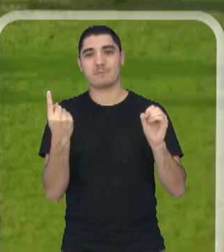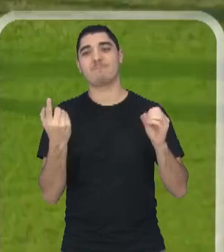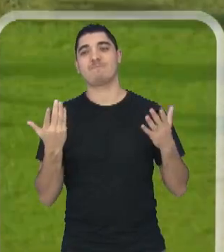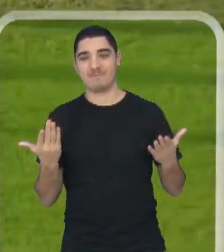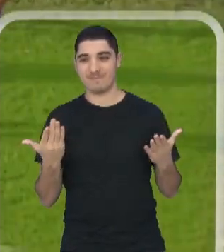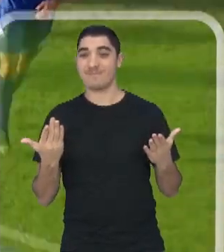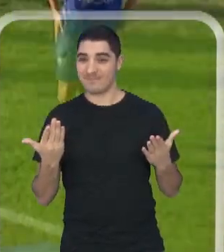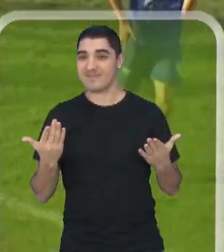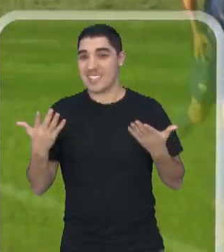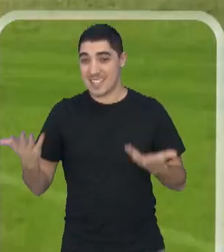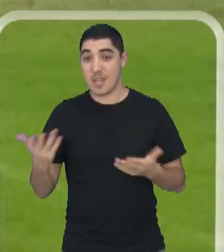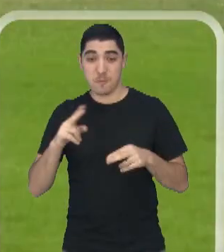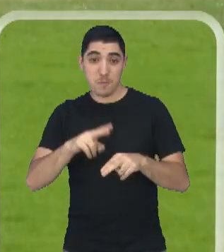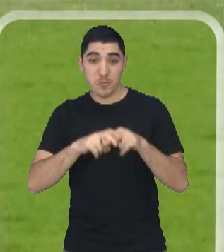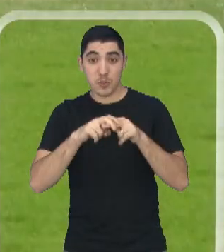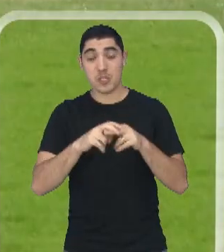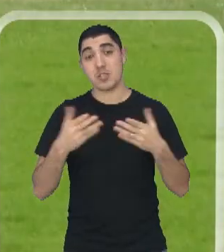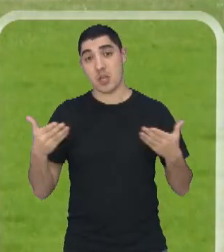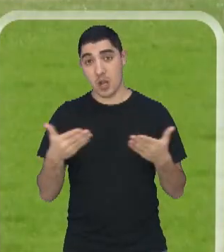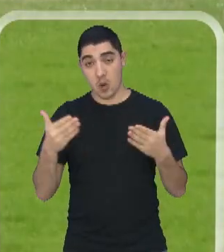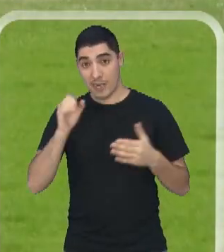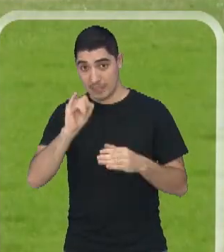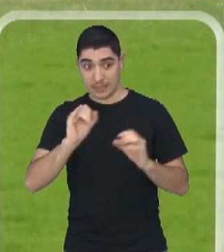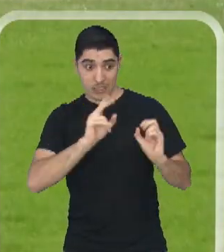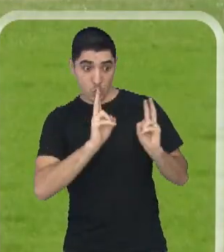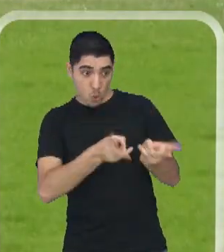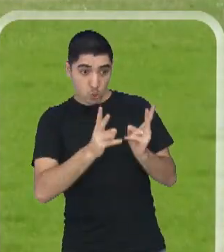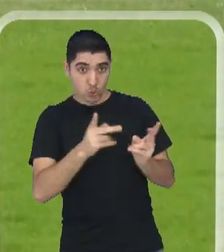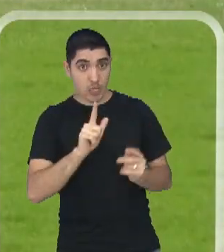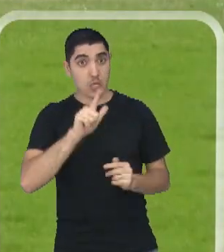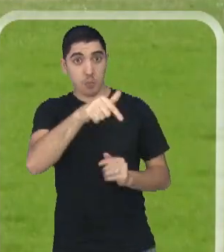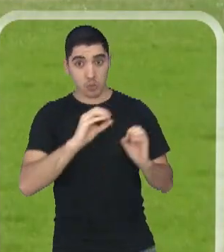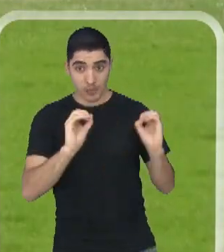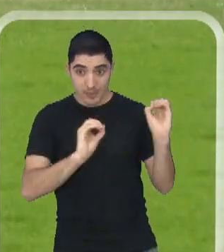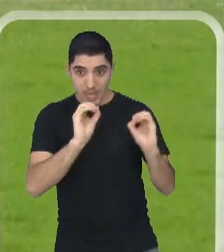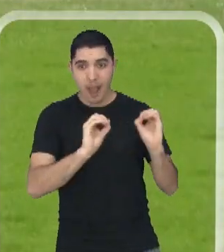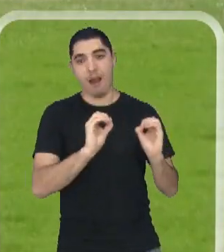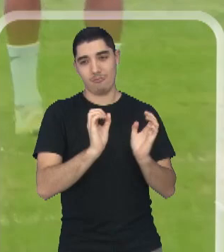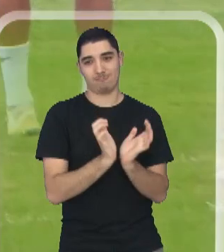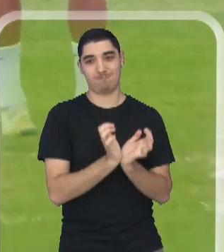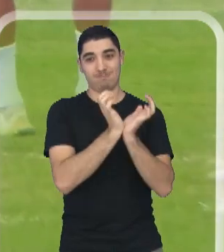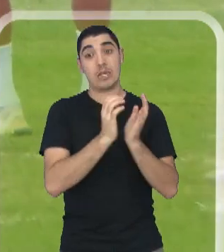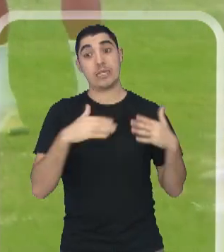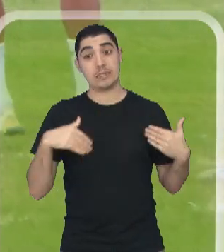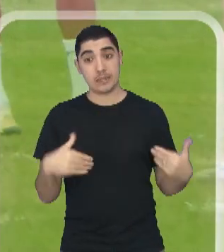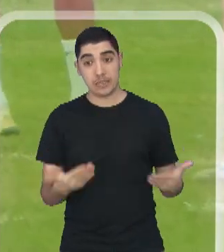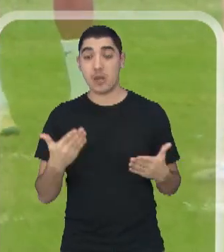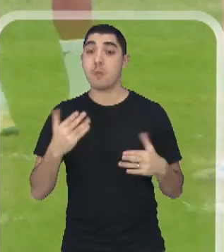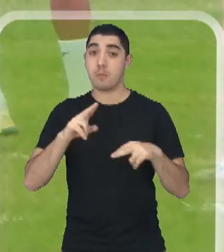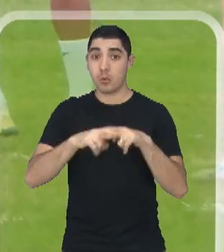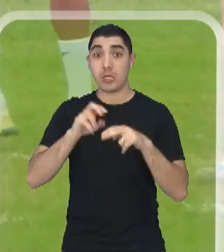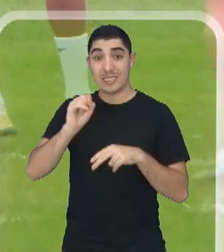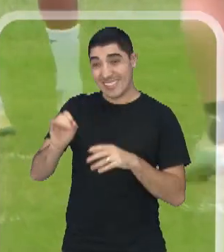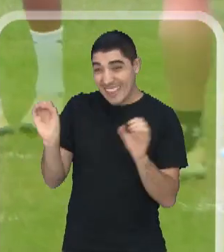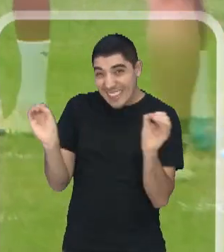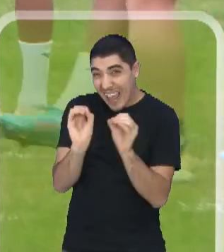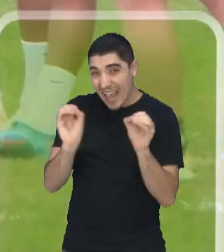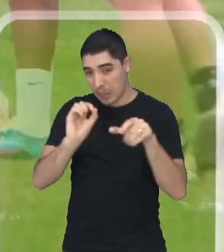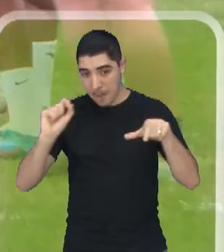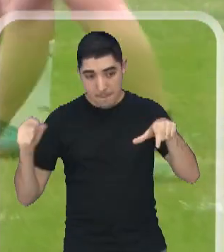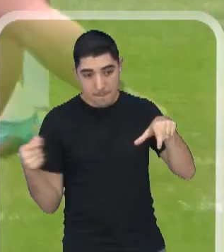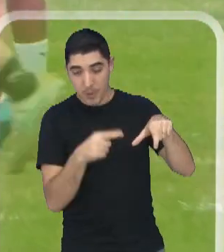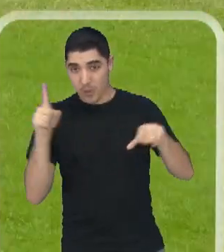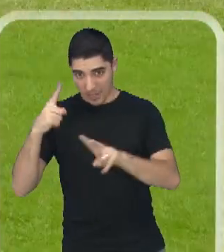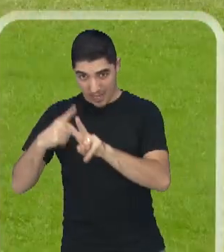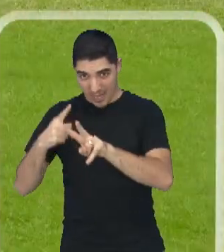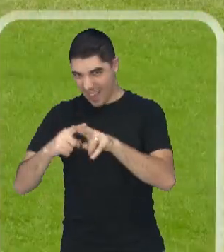Com empate ao seu favor, os comandados do técnico Ricardo Costa sabem que se o time não sofrer nenhum gol, o título